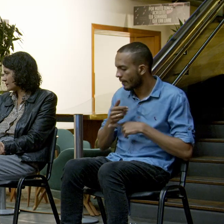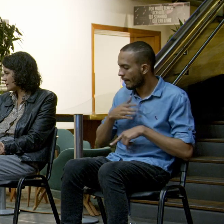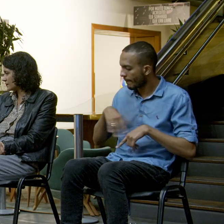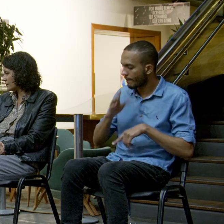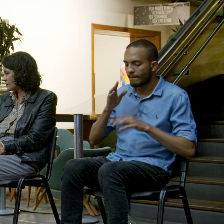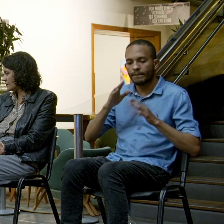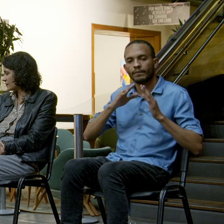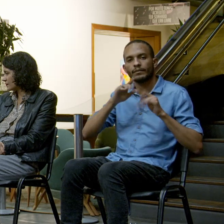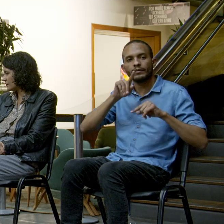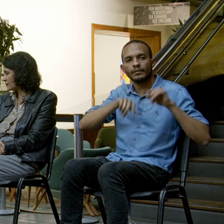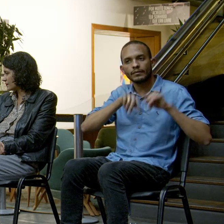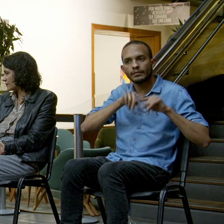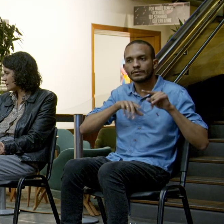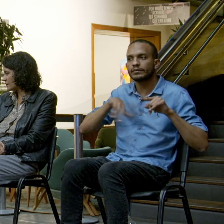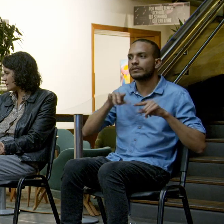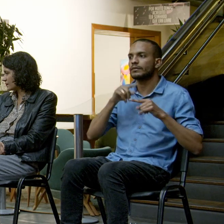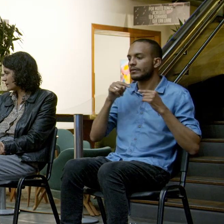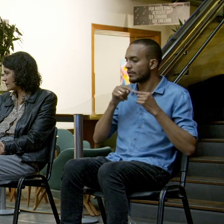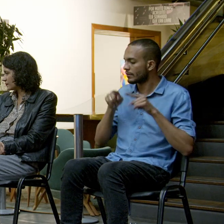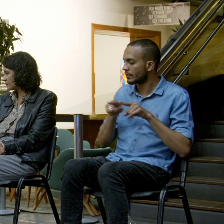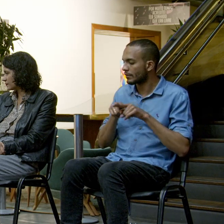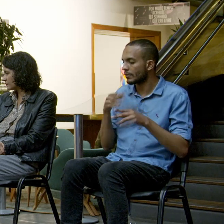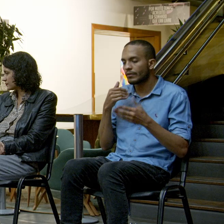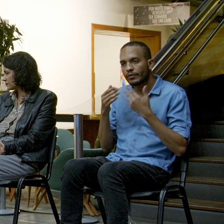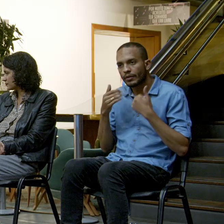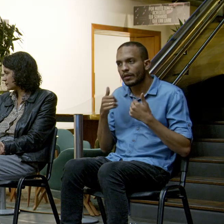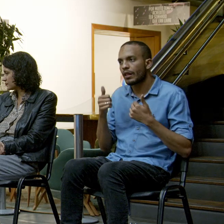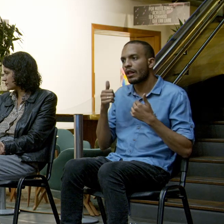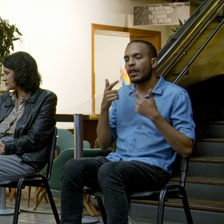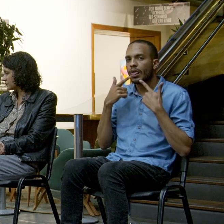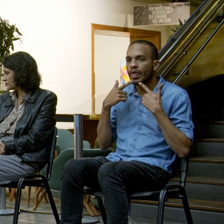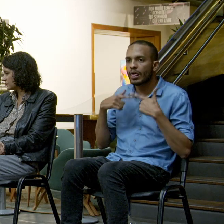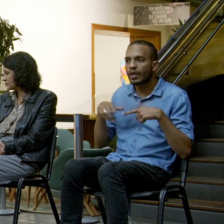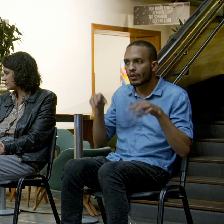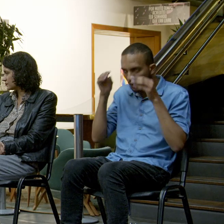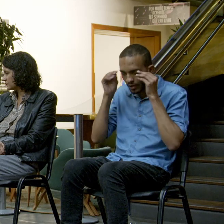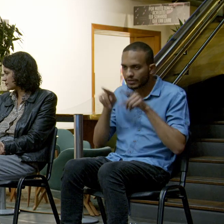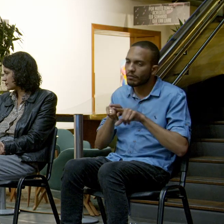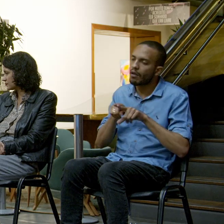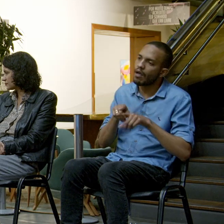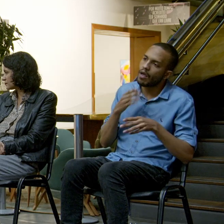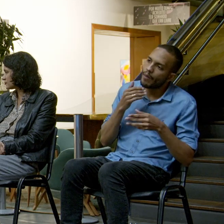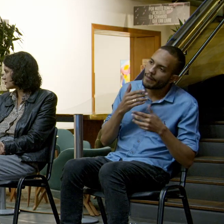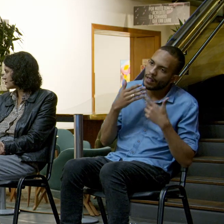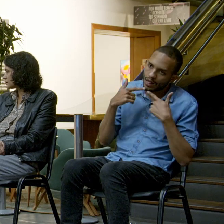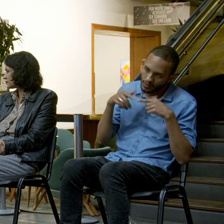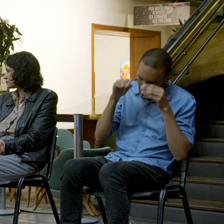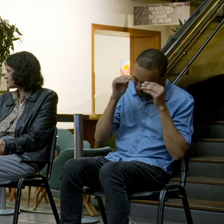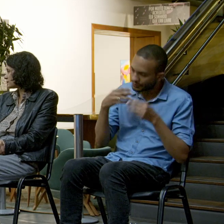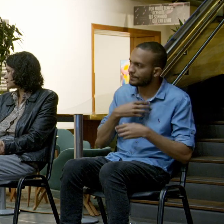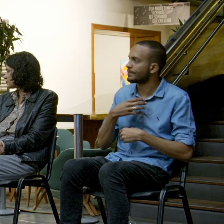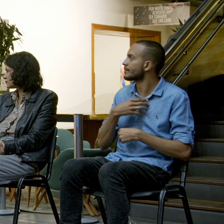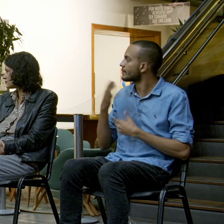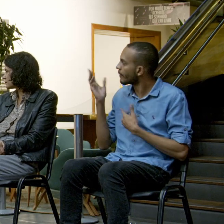a obra de Maiolino, desde o início, relaciona alimentos à linguagem e a linguagem aos alimentos. Mas não se trata